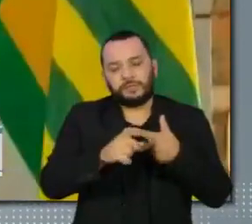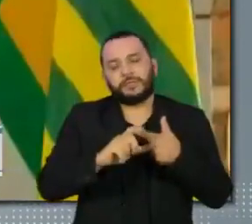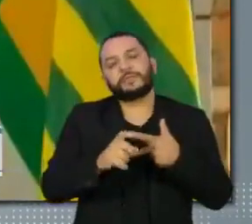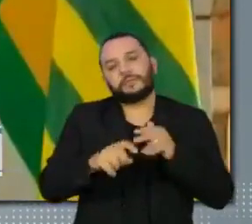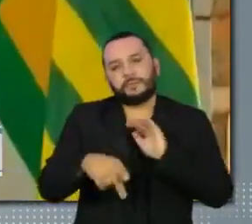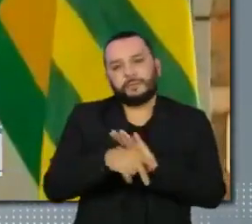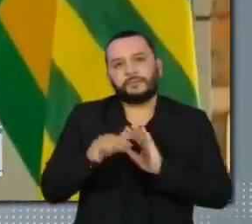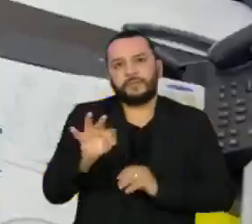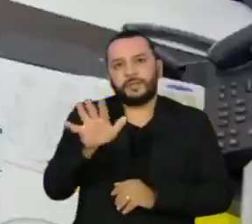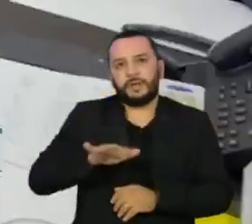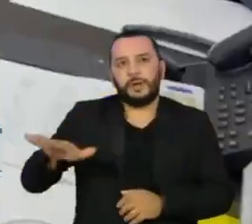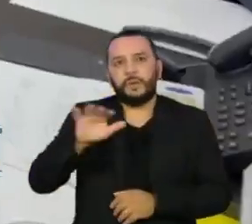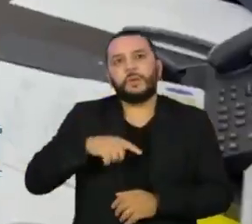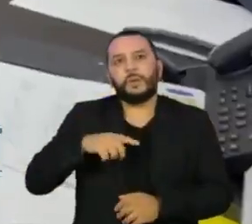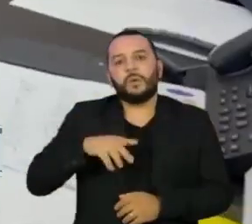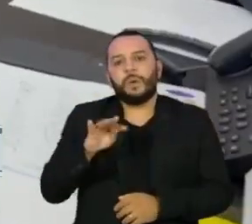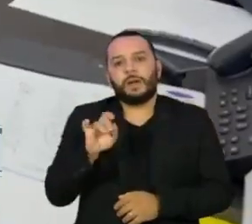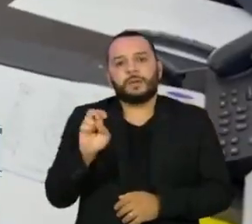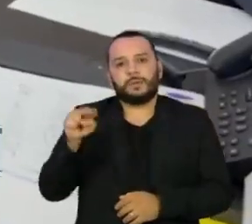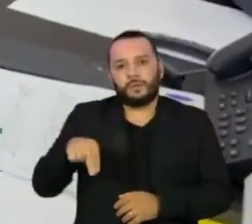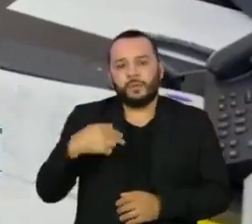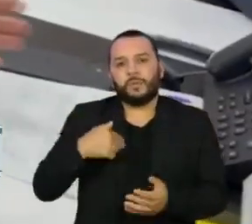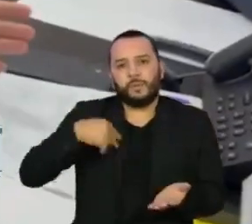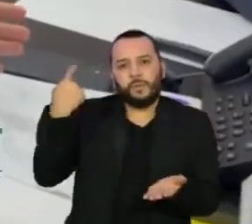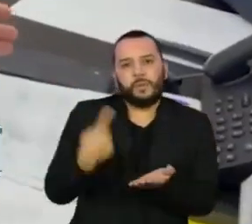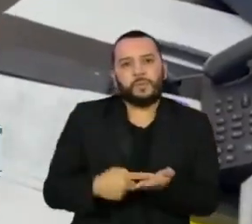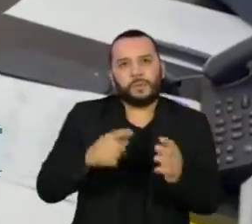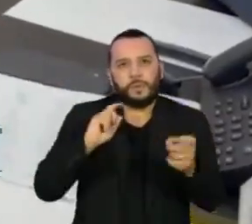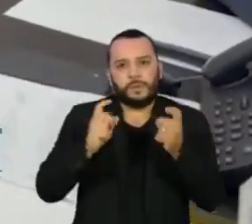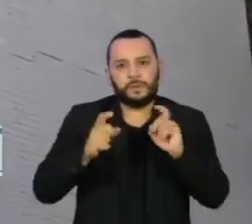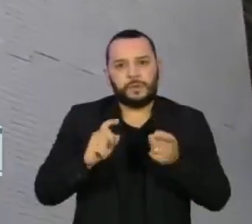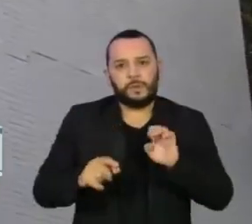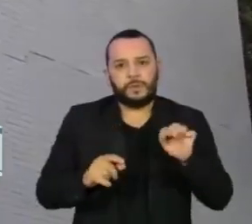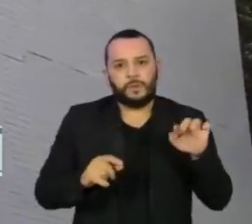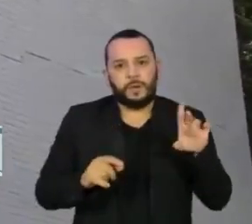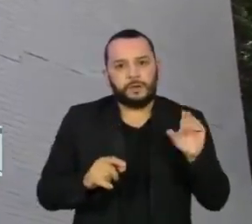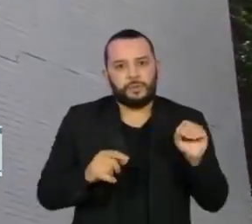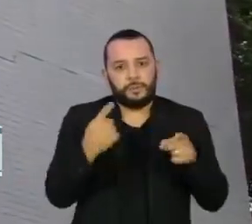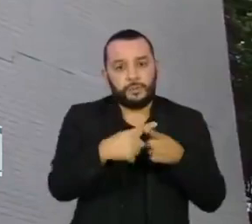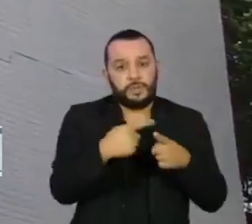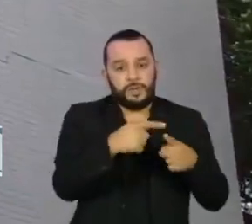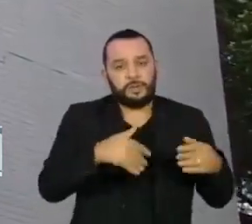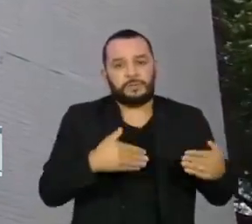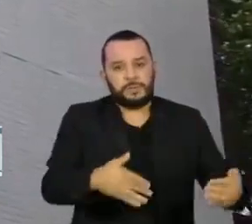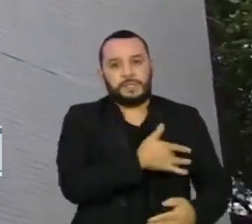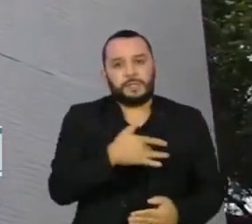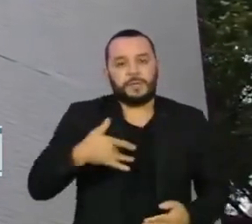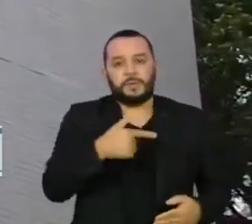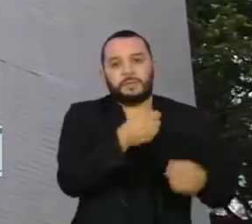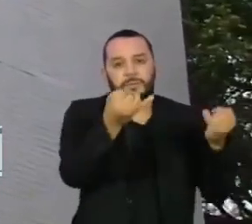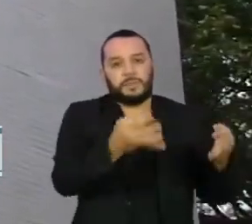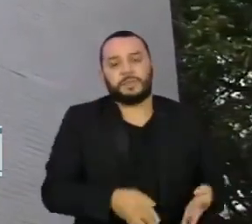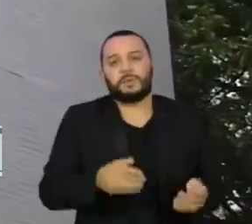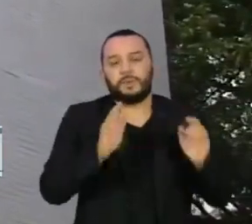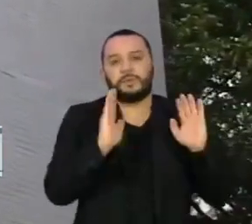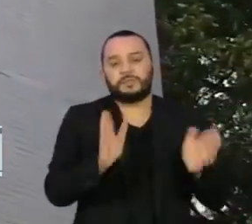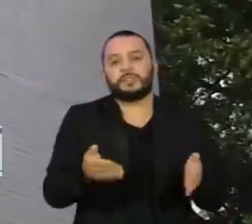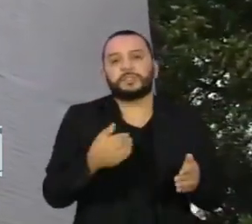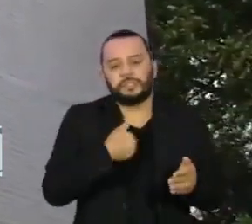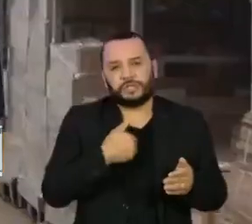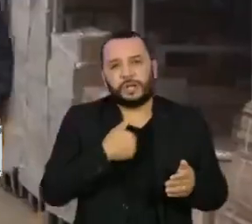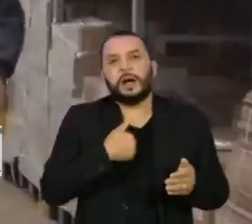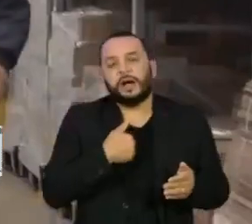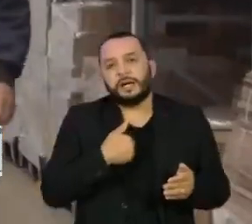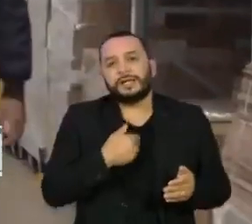Wellington Dias marcou a reunião com Passuelo após o Ministério da Saúde anunciar uma queda de mais de